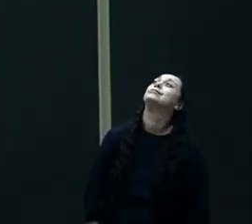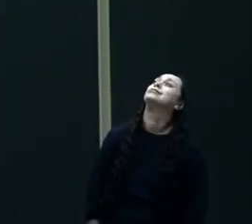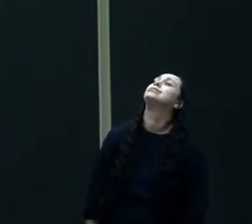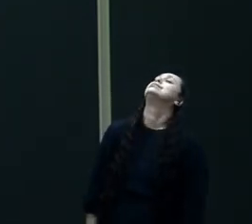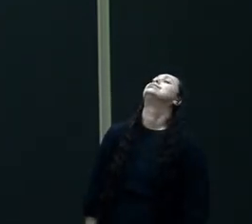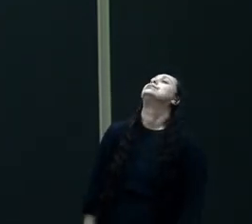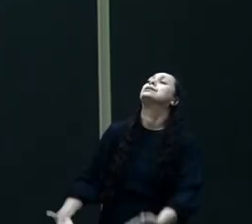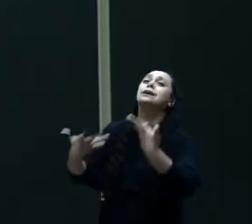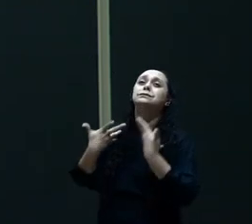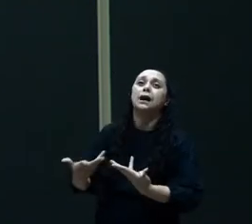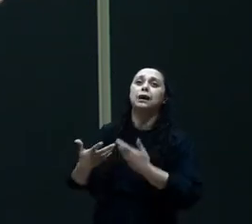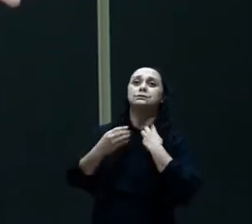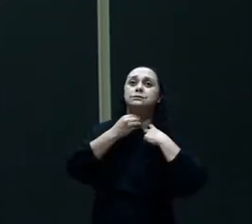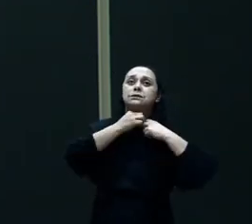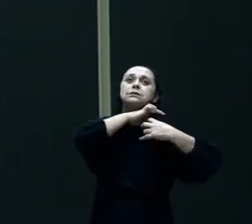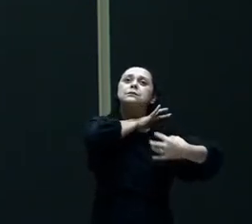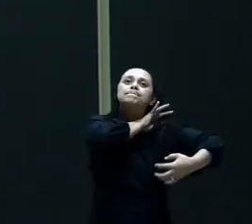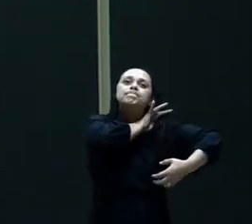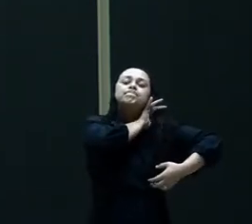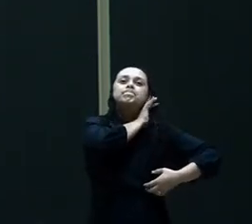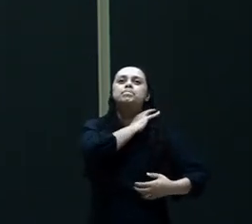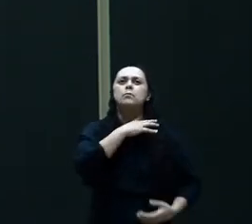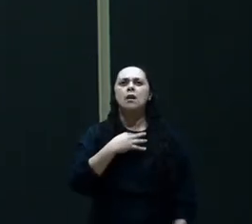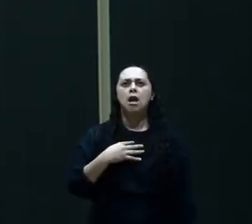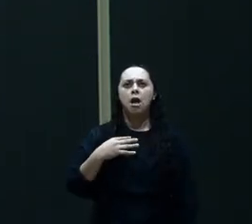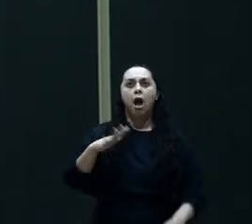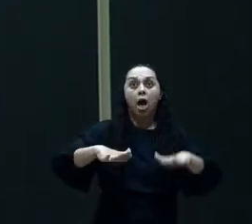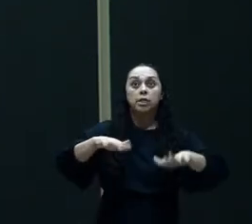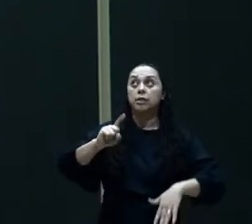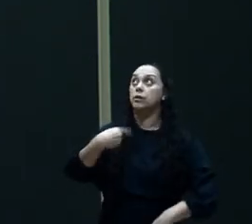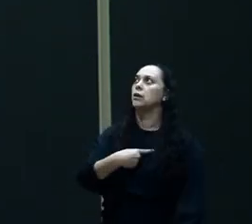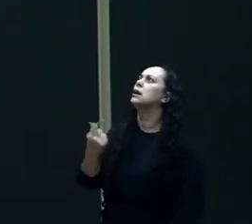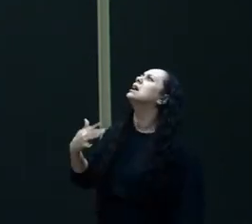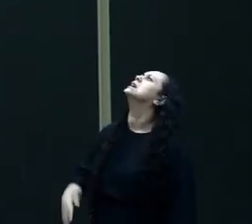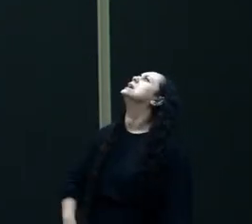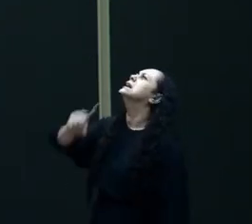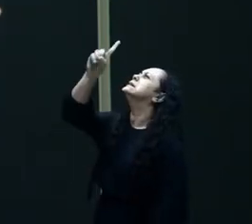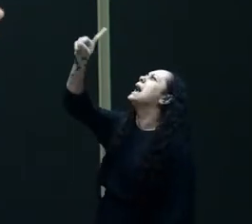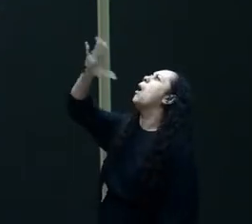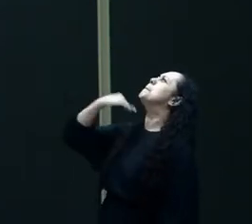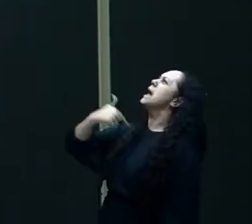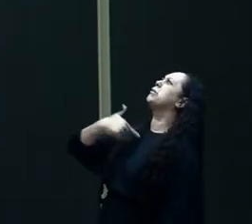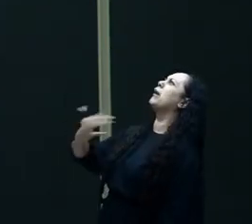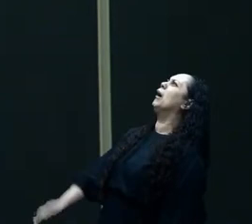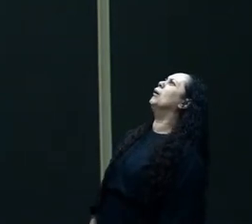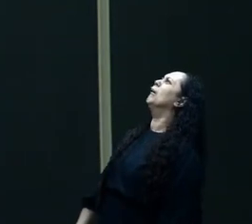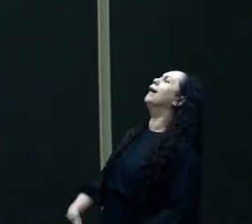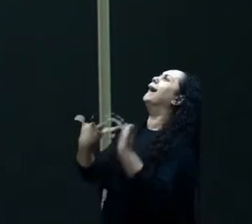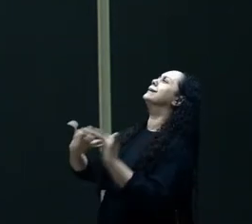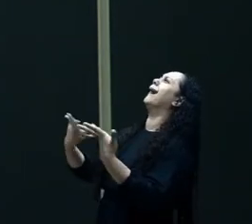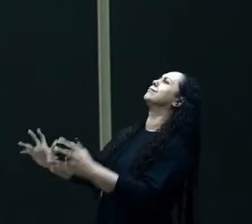parede a gente diz Deus me mata do jeito que tá é melhor eu morrer e Deus vai dizer o seguinte é só o